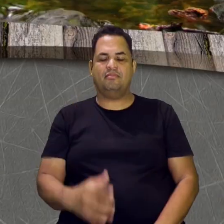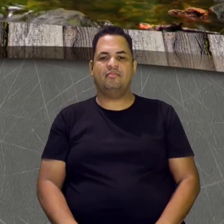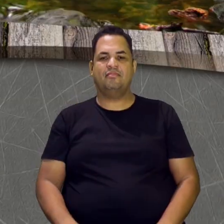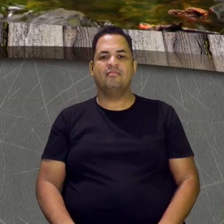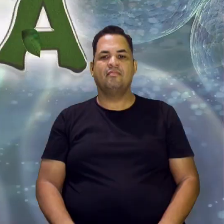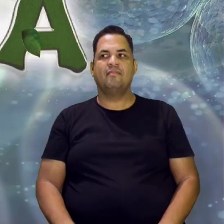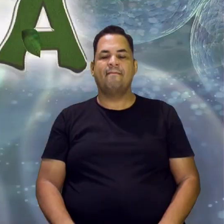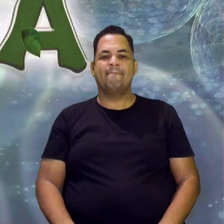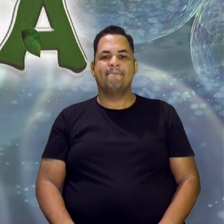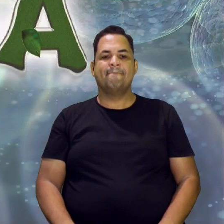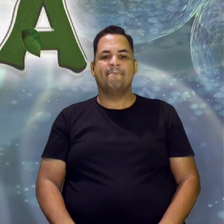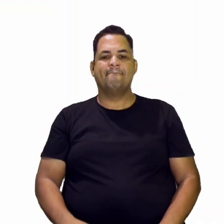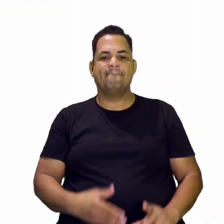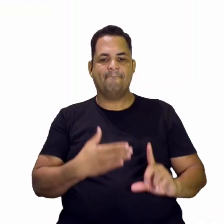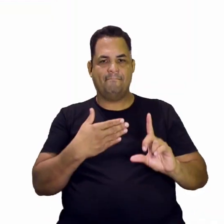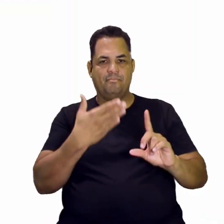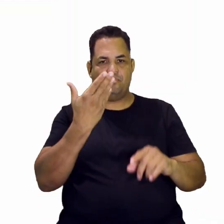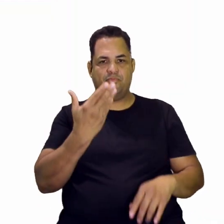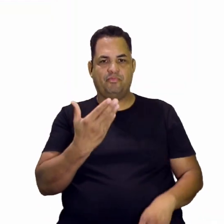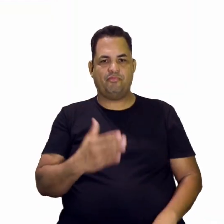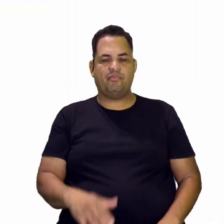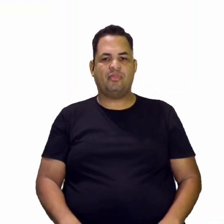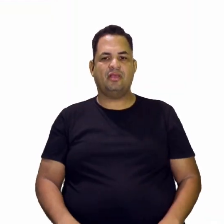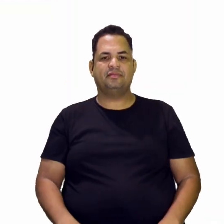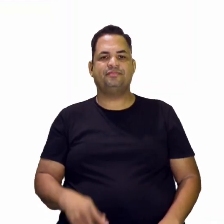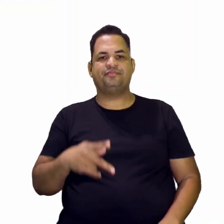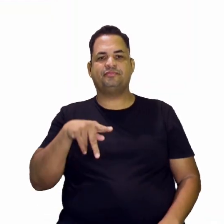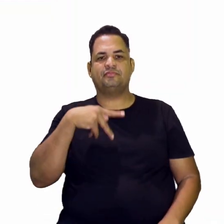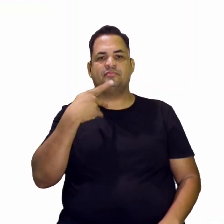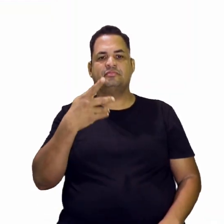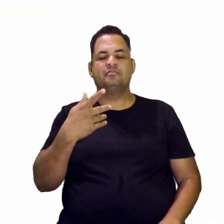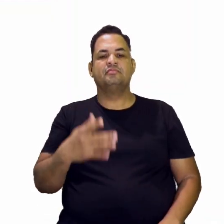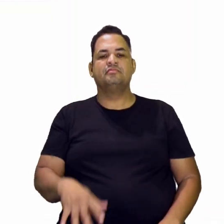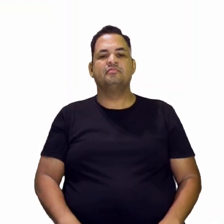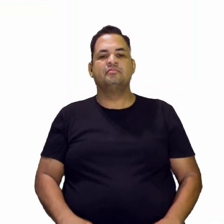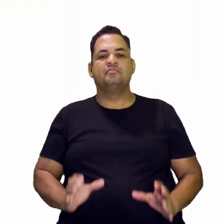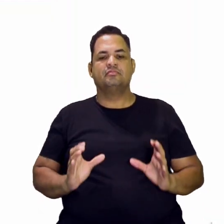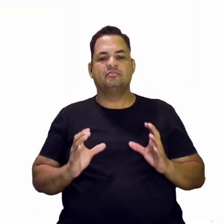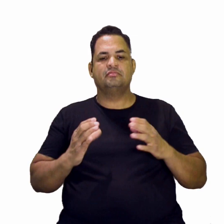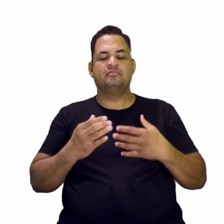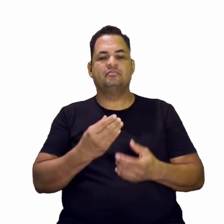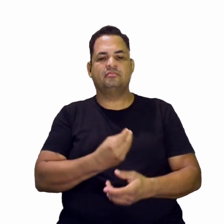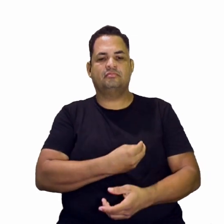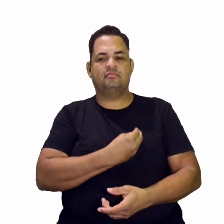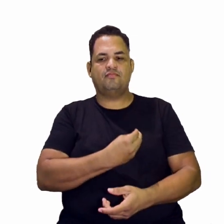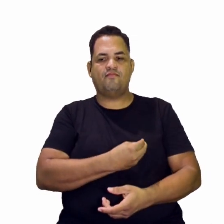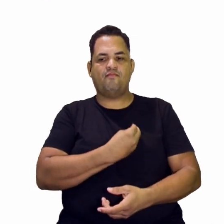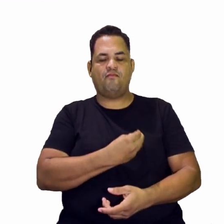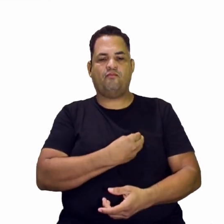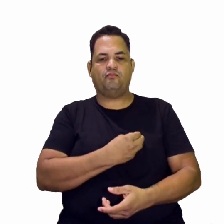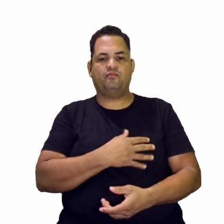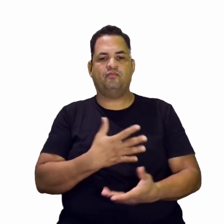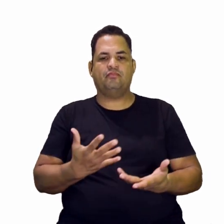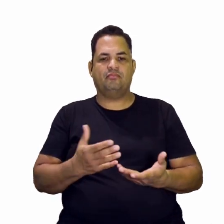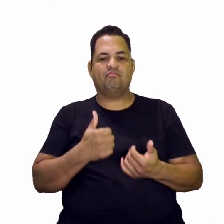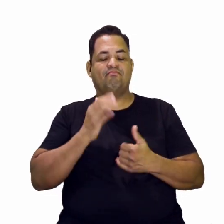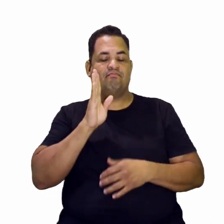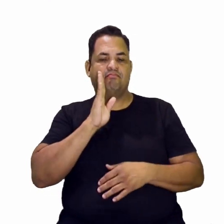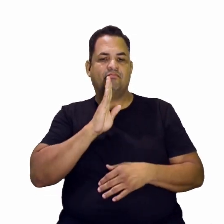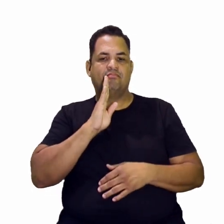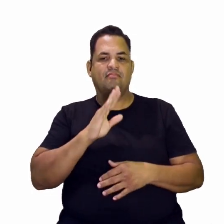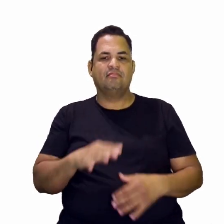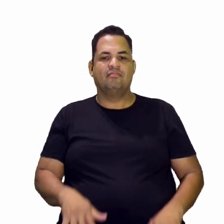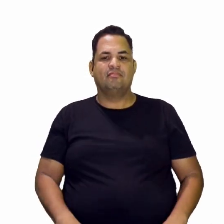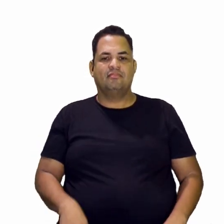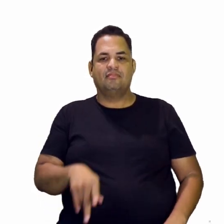11.1, vamos lá então? Joga no quadro. Gente, nós vamos falar agora sobre um grupo de seres vivos bem